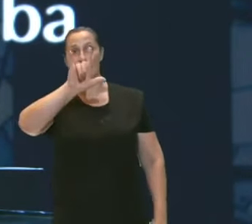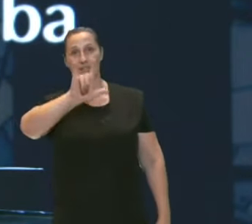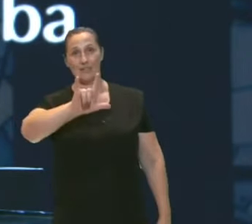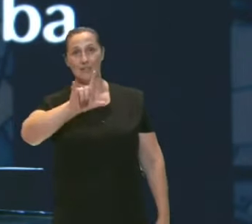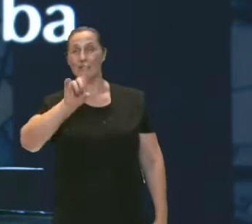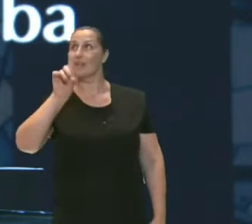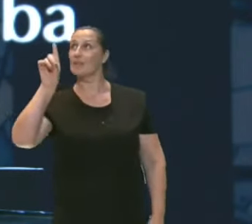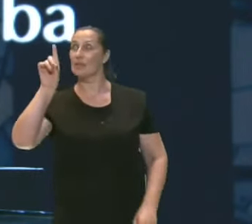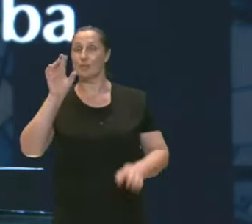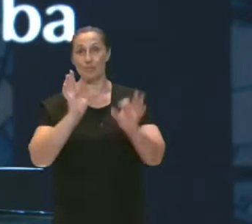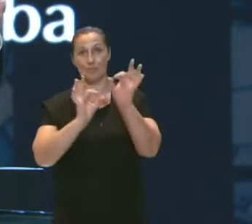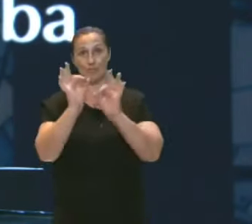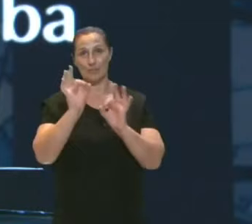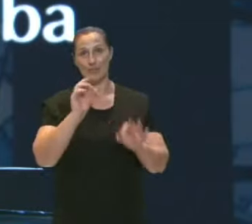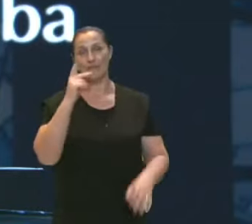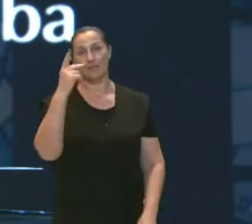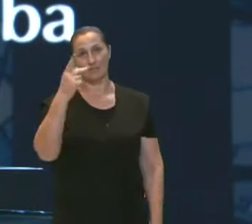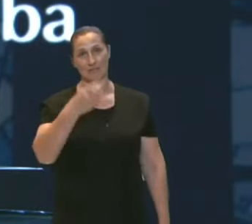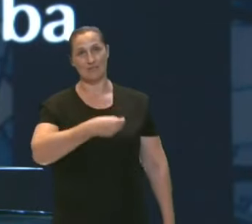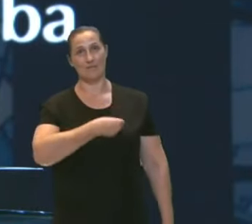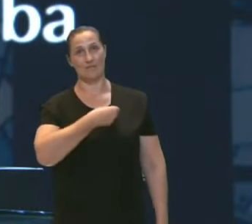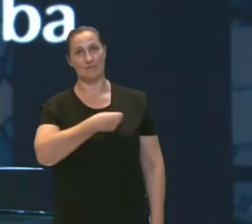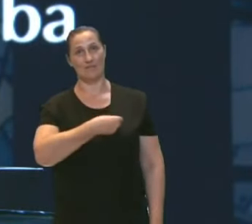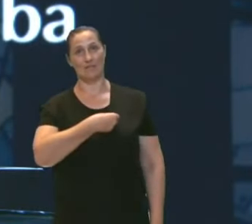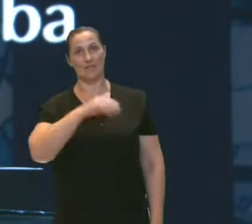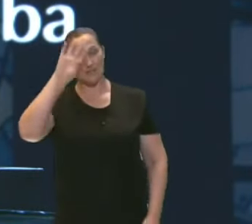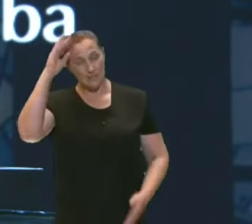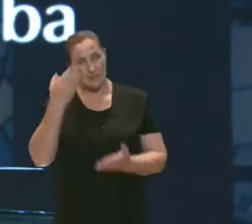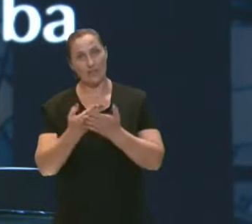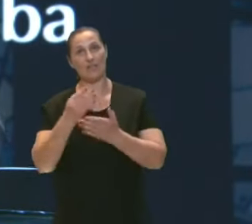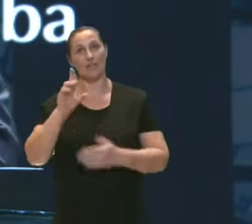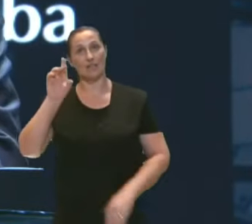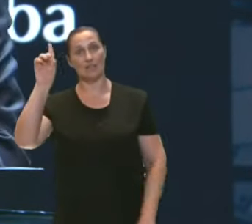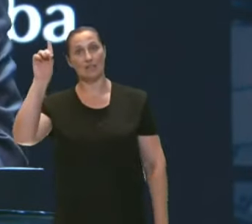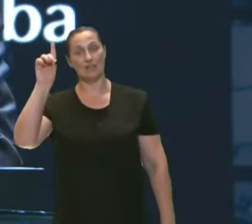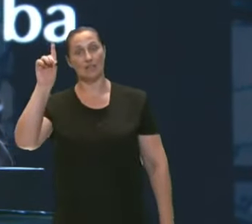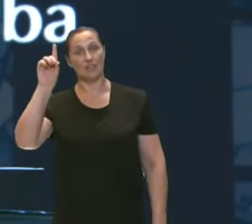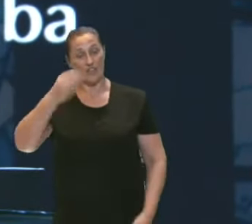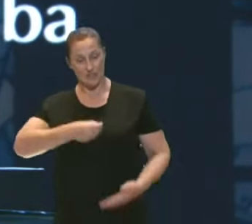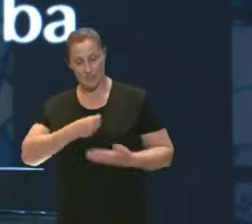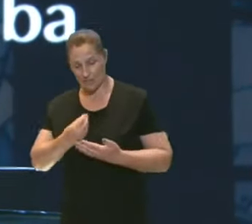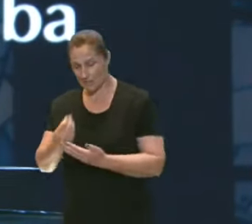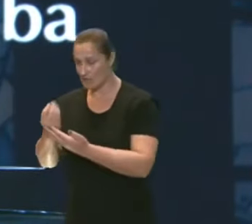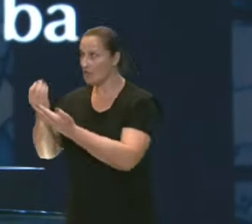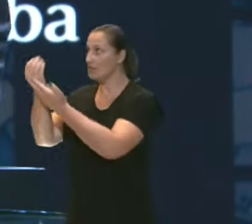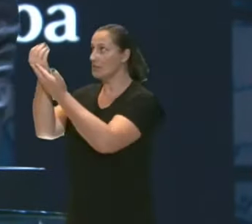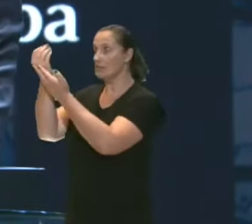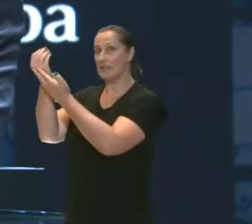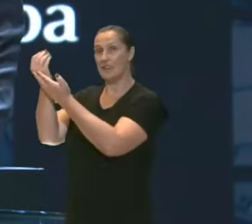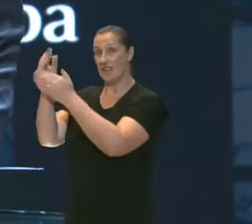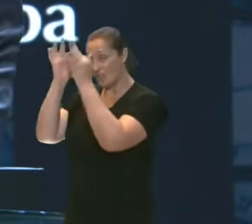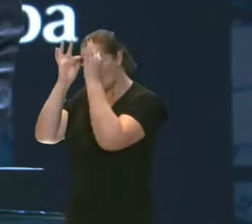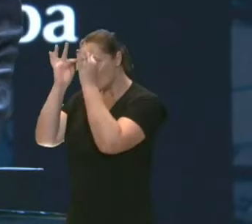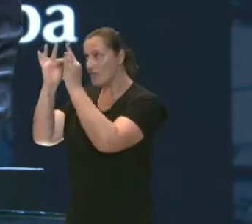propósito maravilhoso para a sua vida. Creia em Deus. Dedique a sua vida a Jesus. Seja